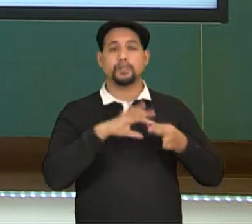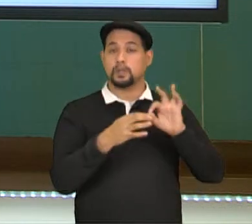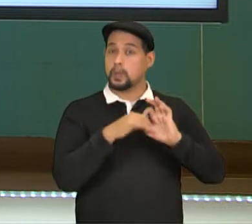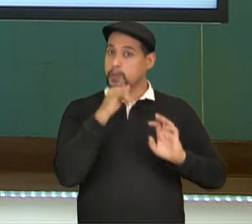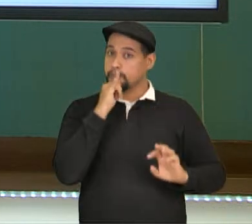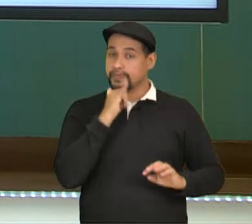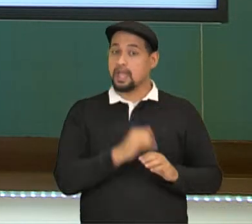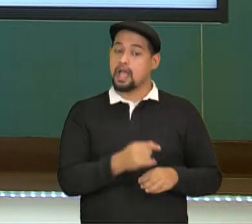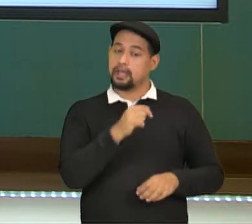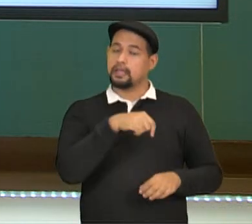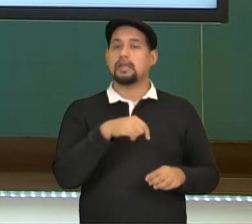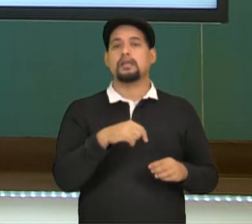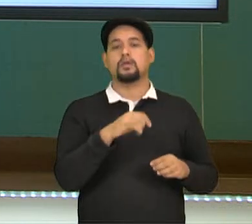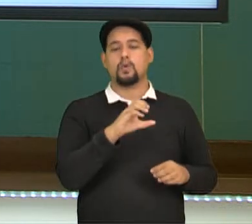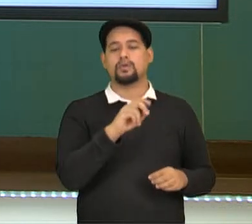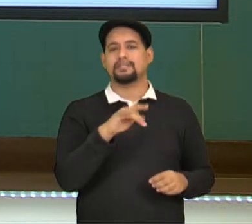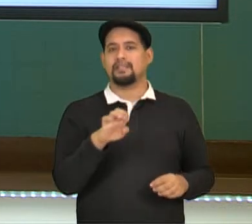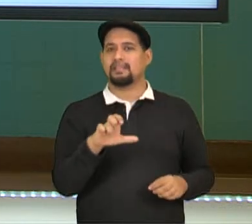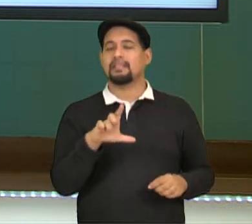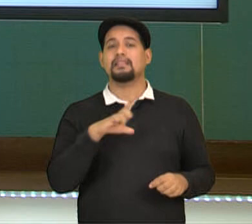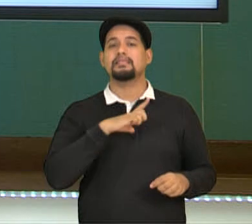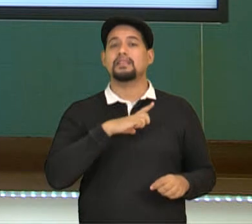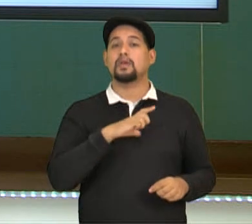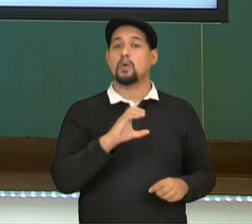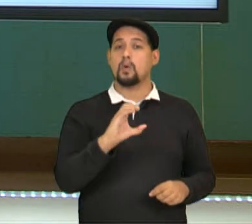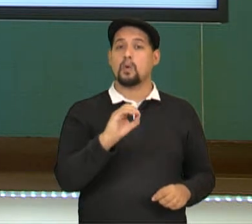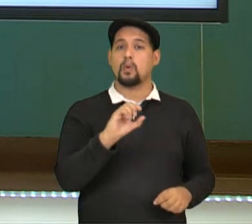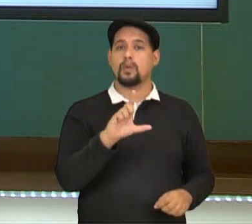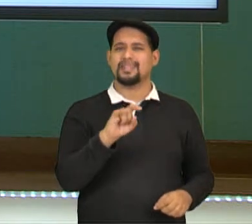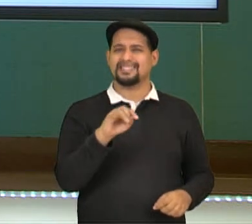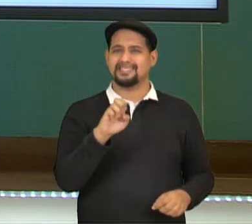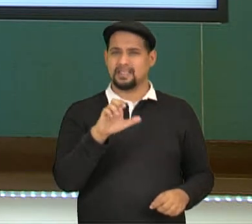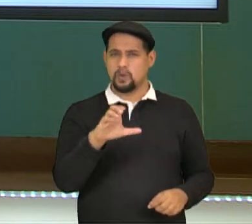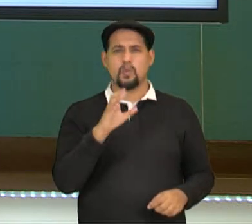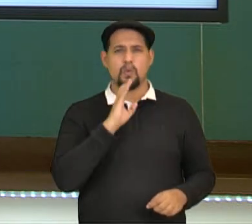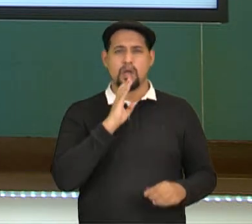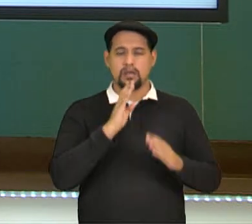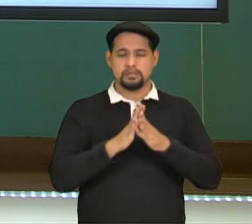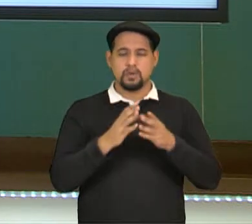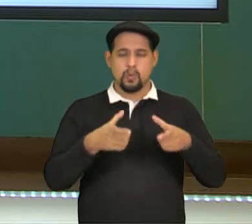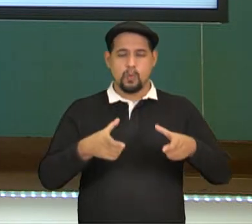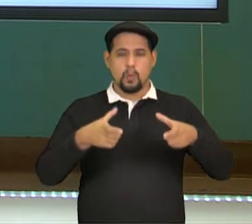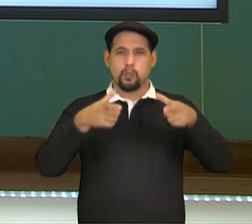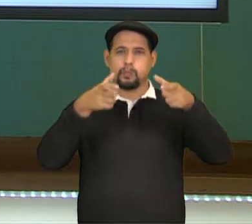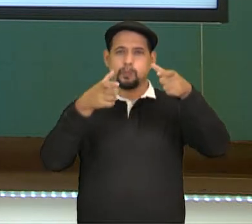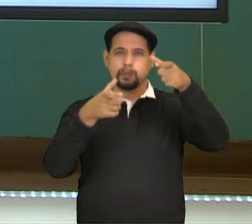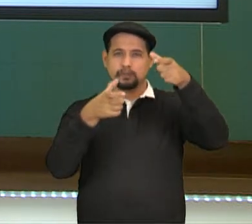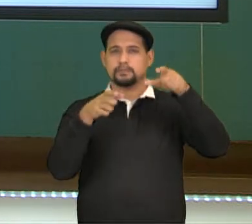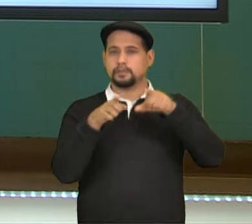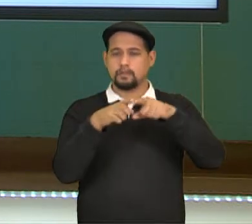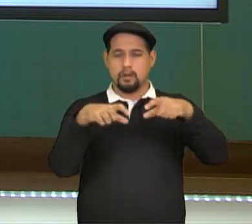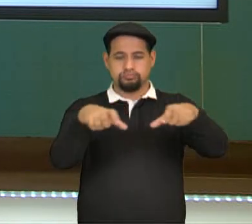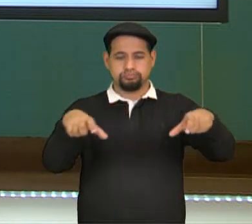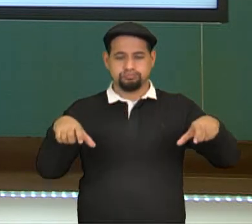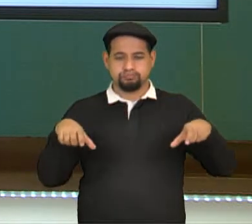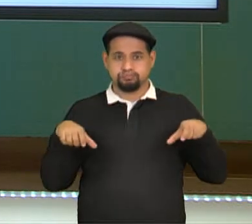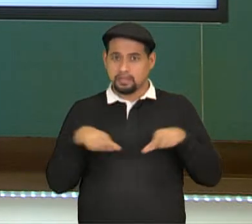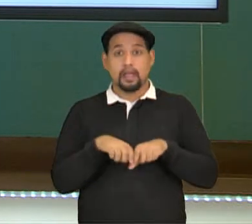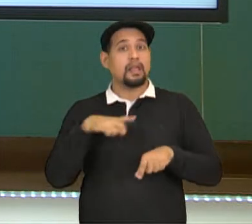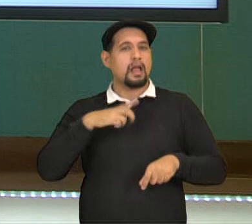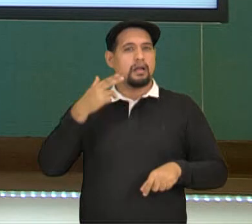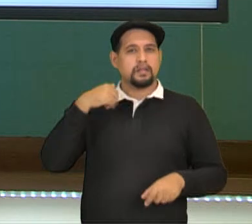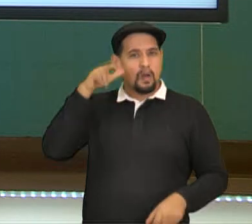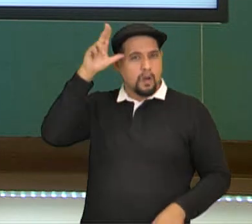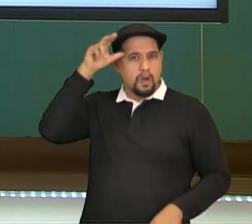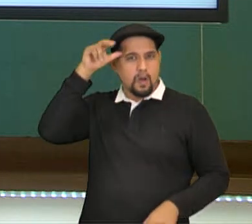gente tem o Coliseu, aqui no Império Oriental a gente tem os hipódromos, as corridas de cavalo. E lá a gente tinha, nessas corridas